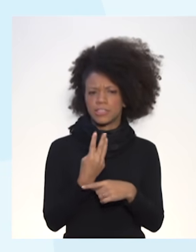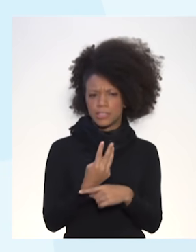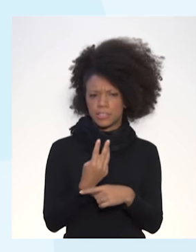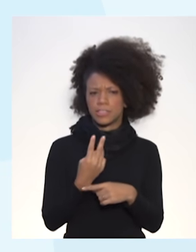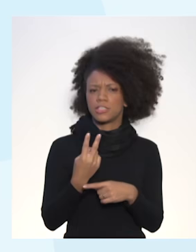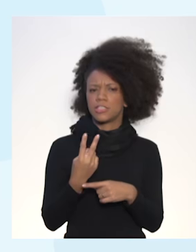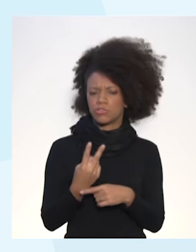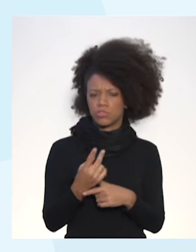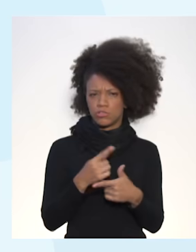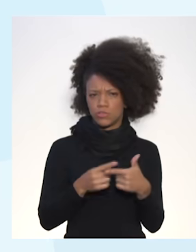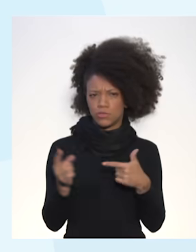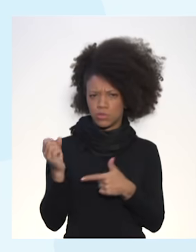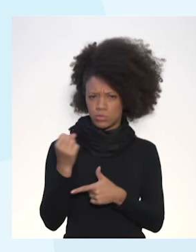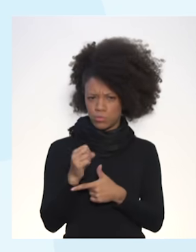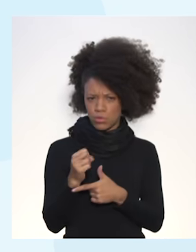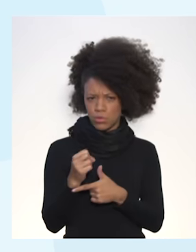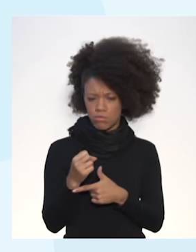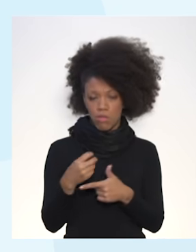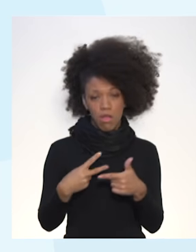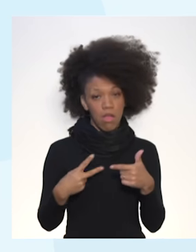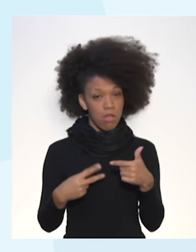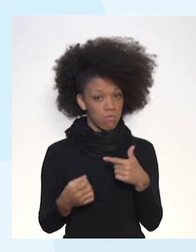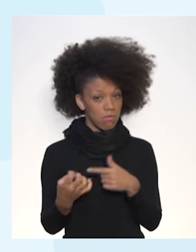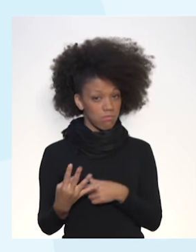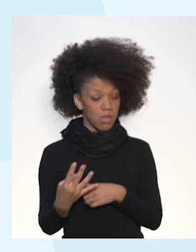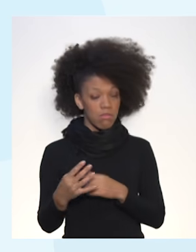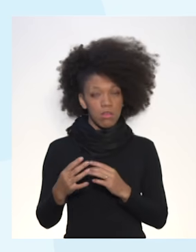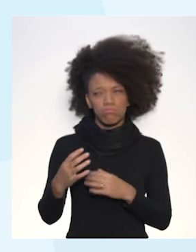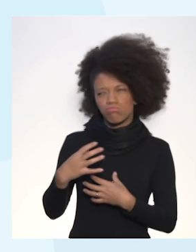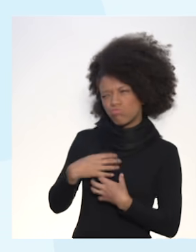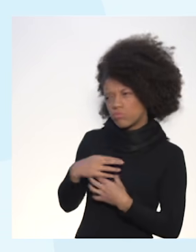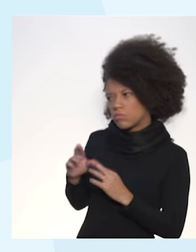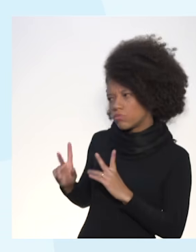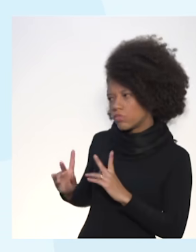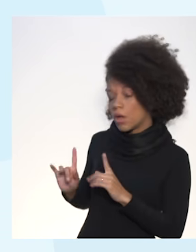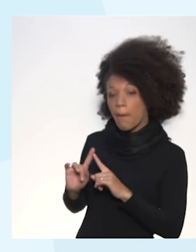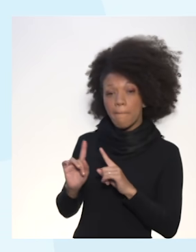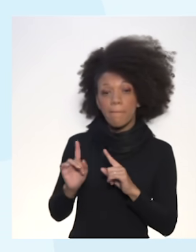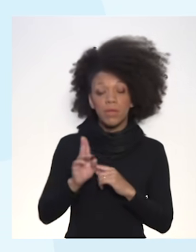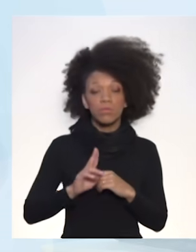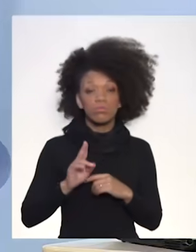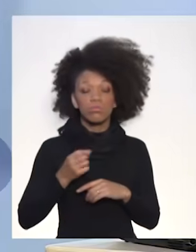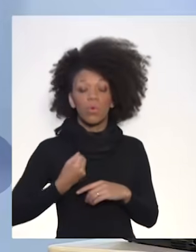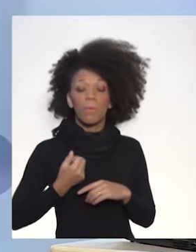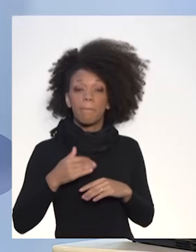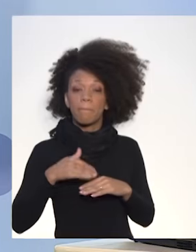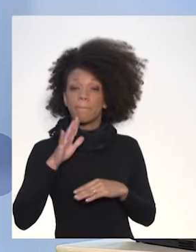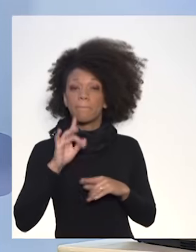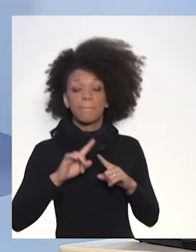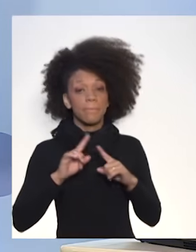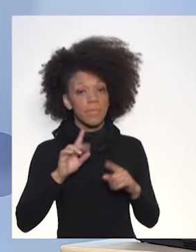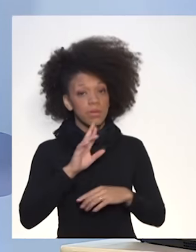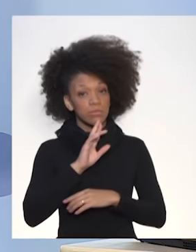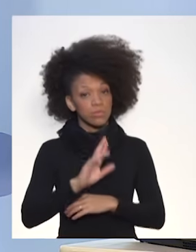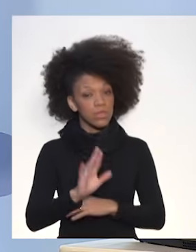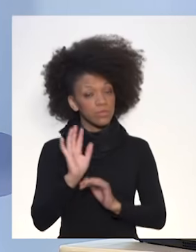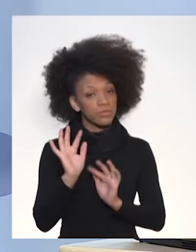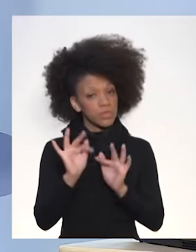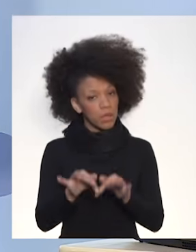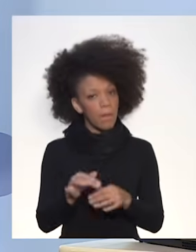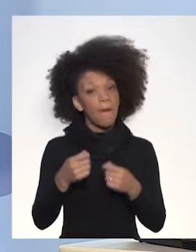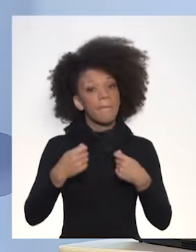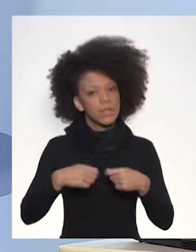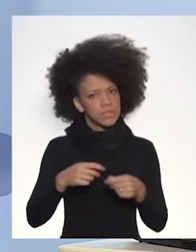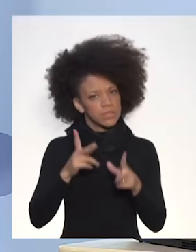4. Note que nós fizemos de uma forma diferente, nós utilizamos o número maior, mas o resultado final tem que